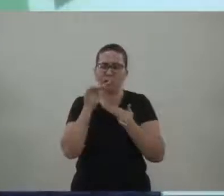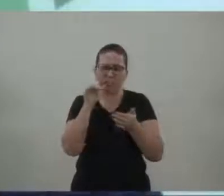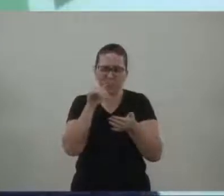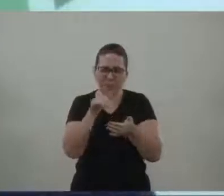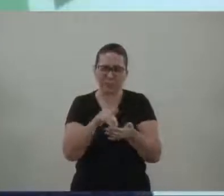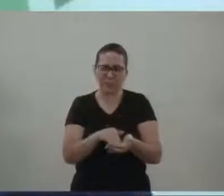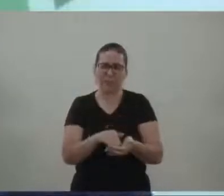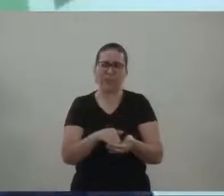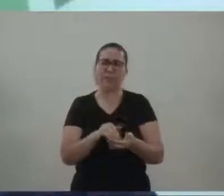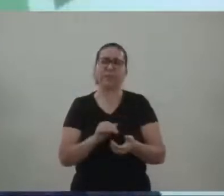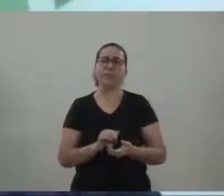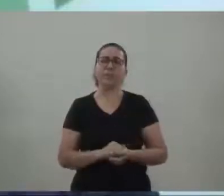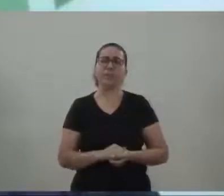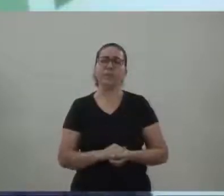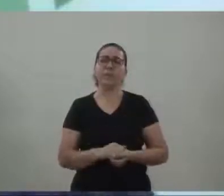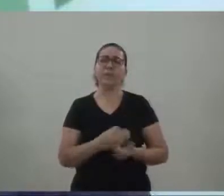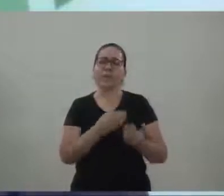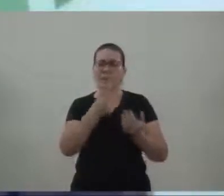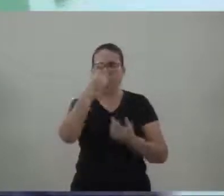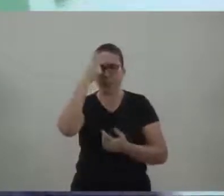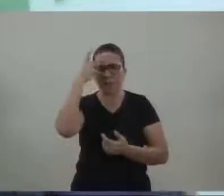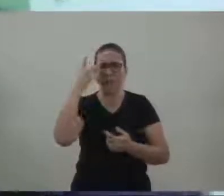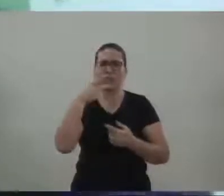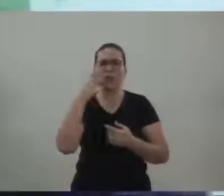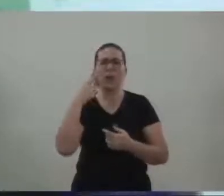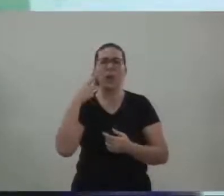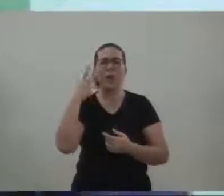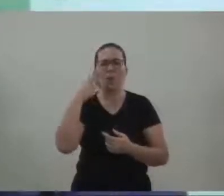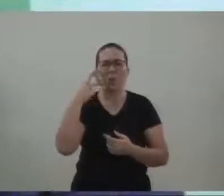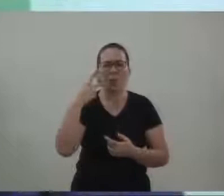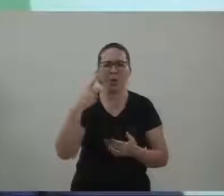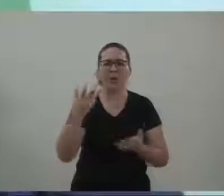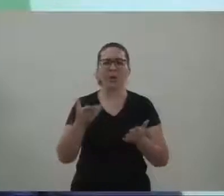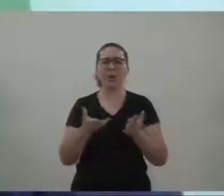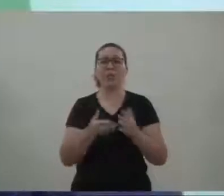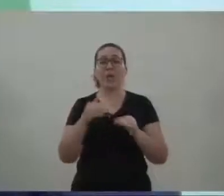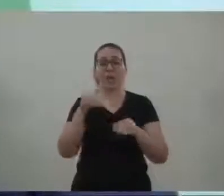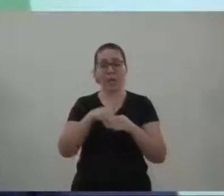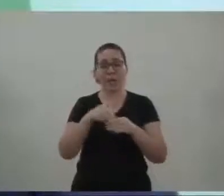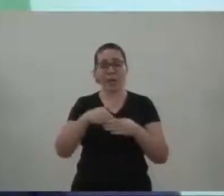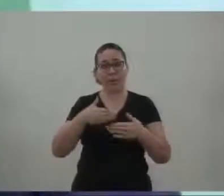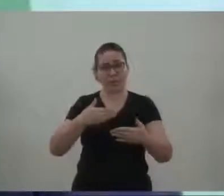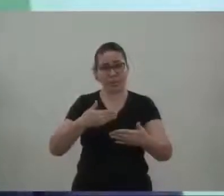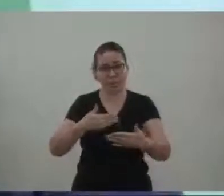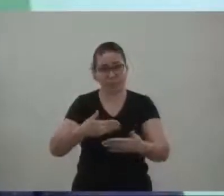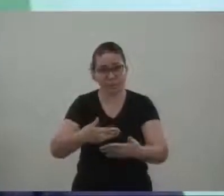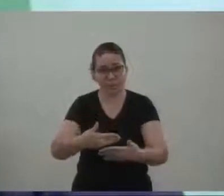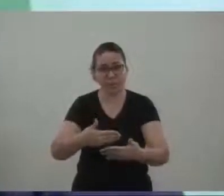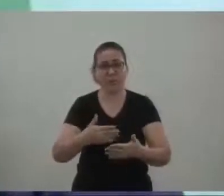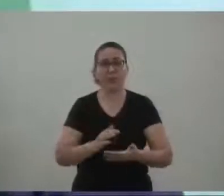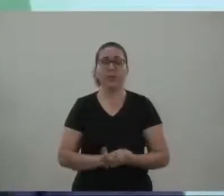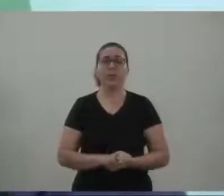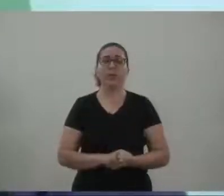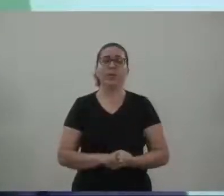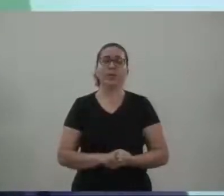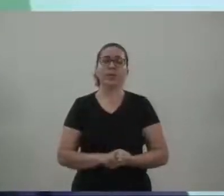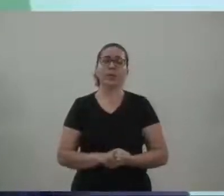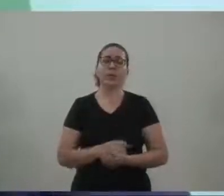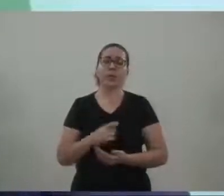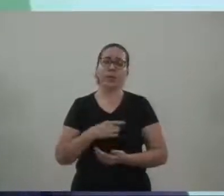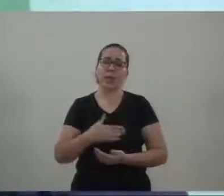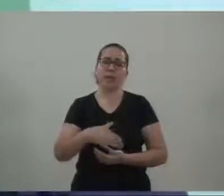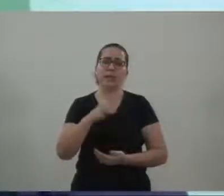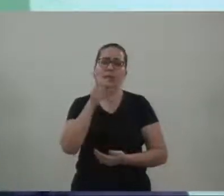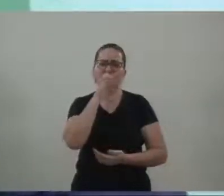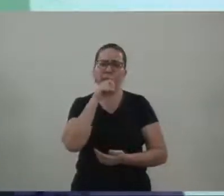finalzinho, né? Muita gente falando da política partidária, né? As eleições se aproximam, então eu tenho, nesse final de